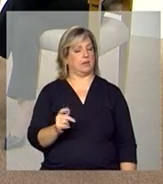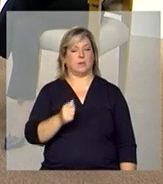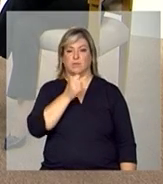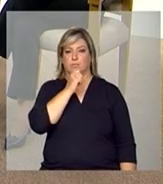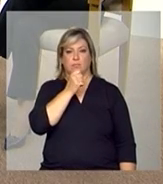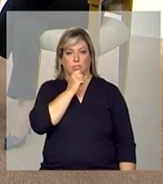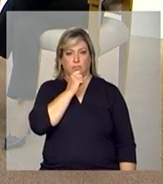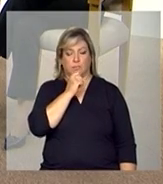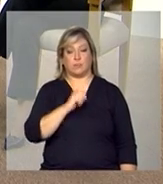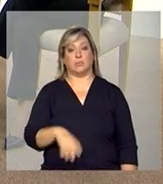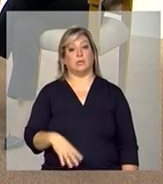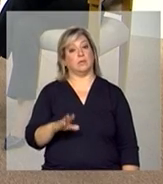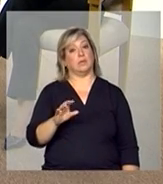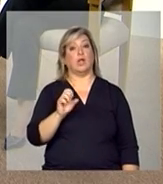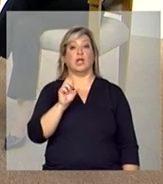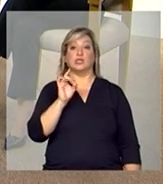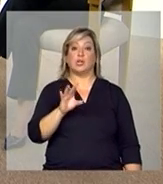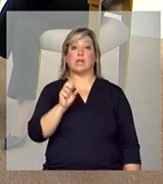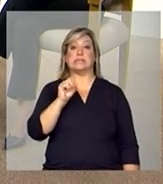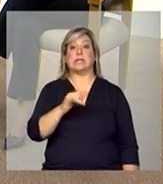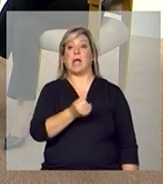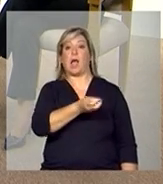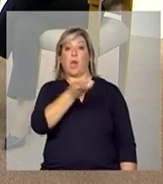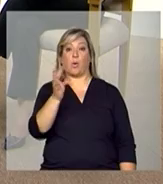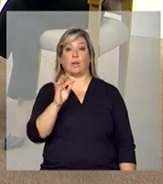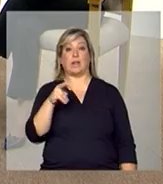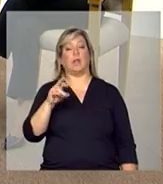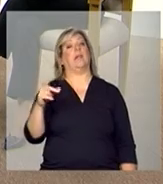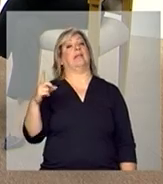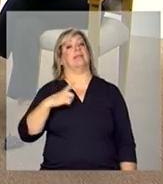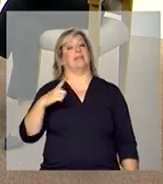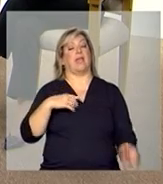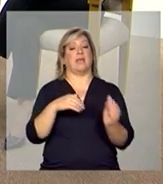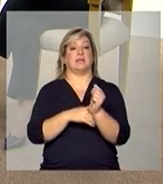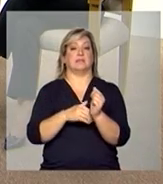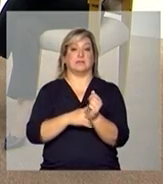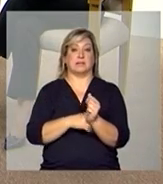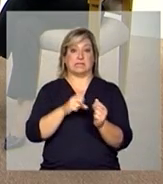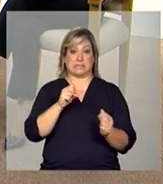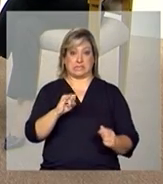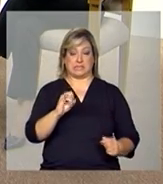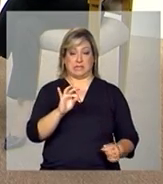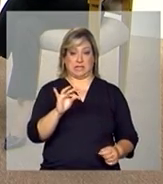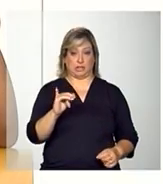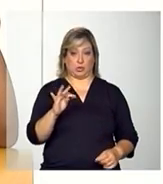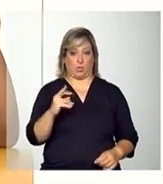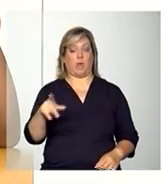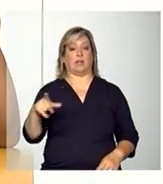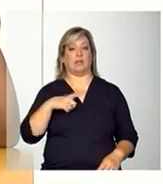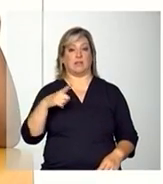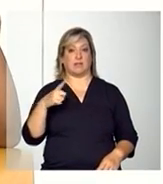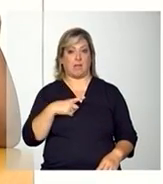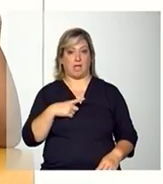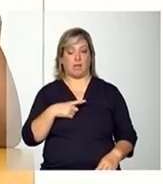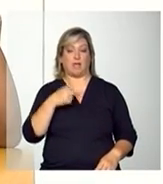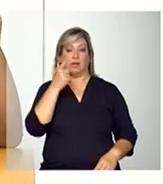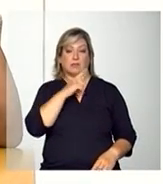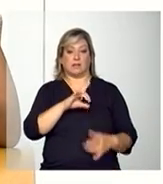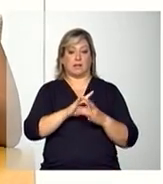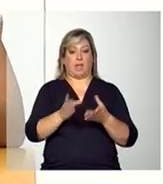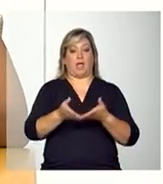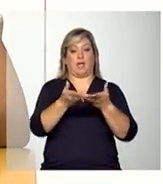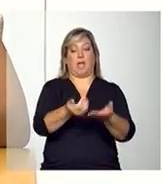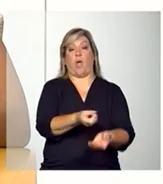a não ser que algum técnico ainda tem a a a senha né se o titular tiver antigo tiver delegado essa permissão para algum